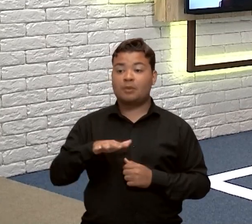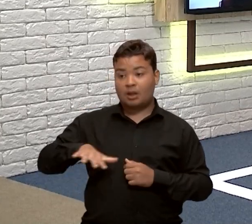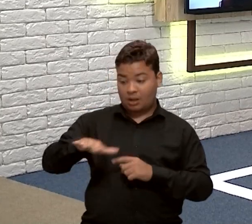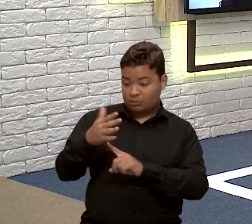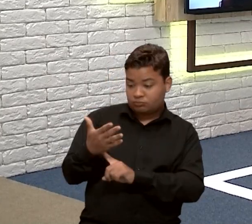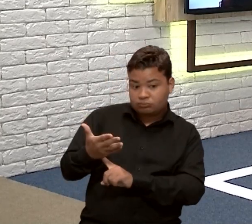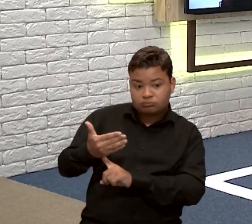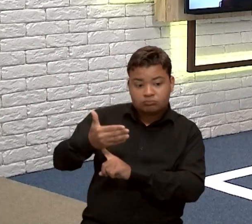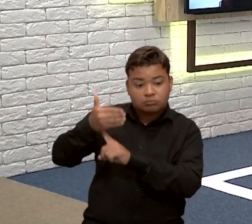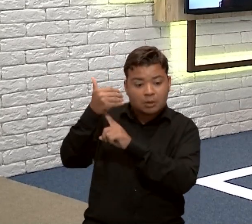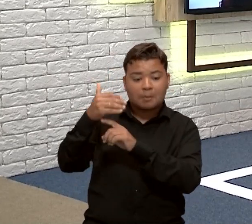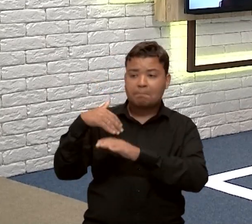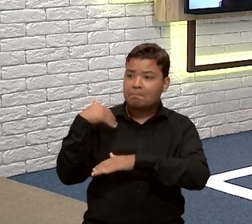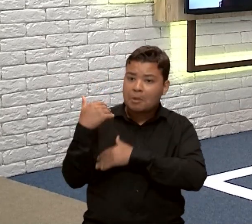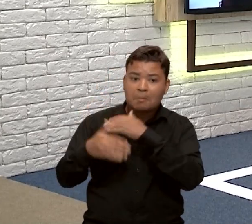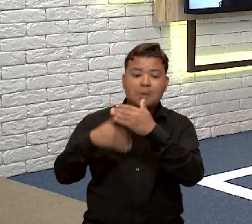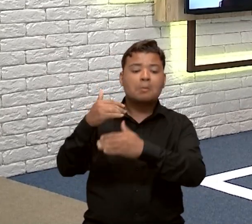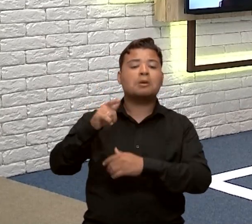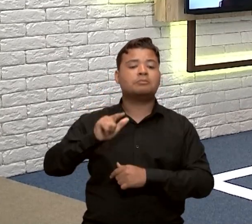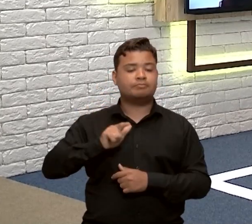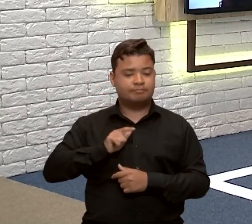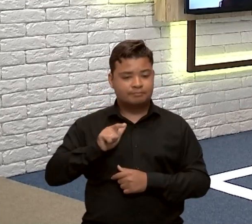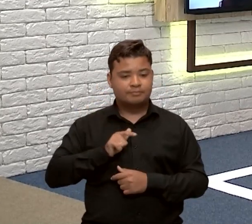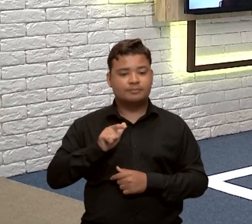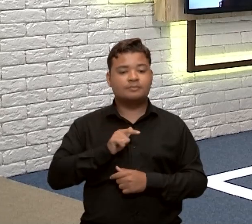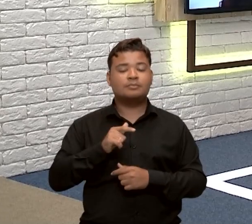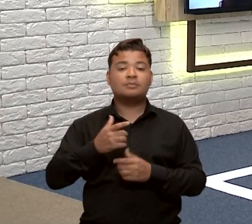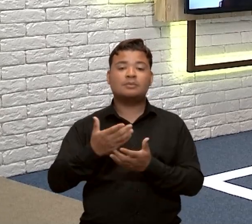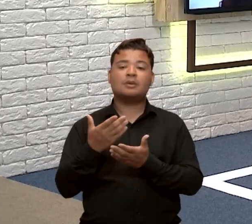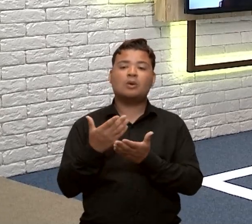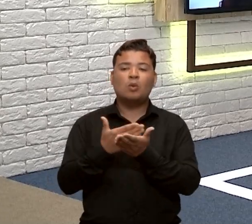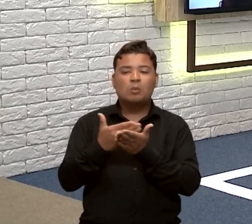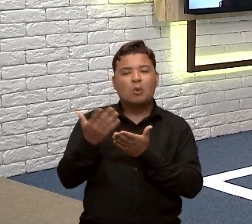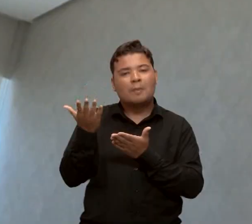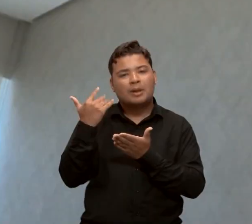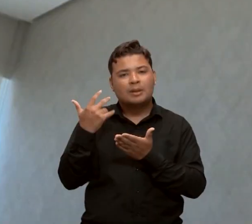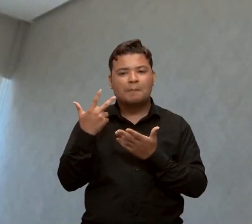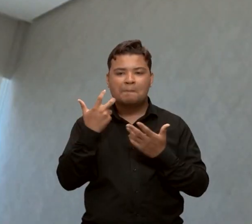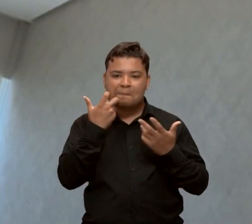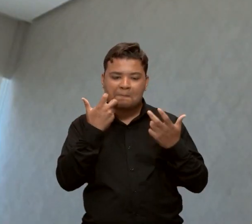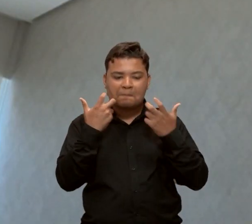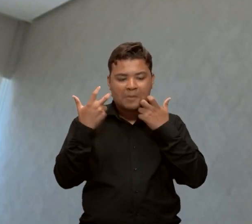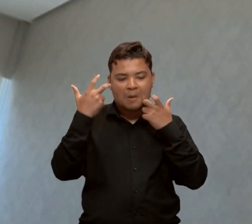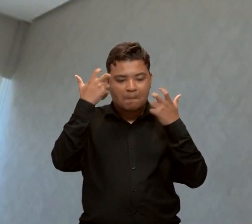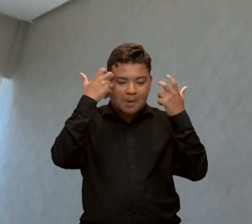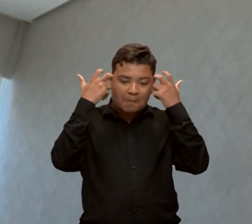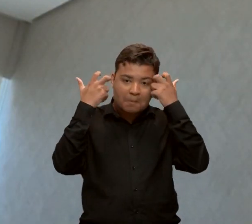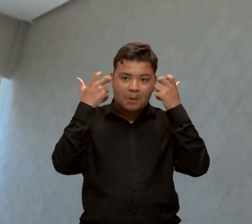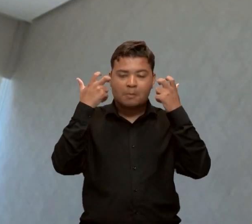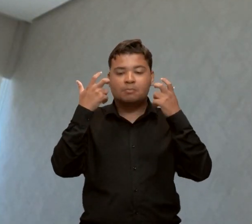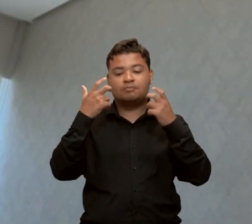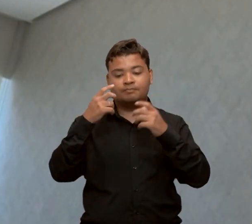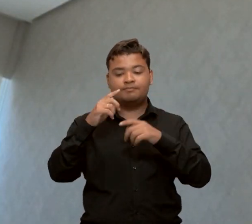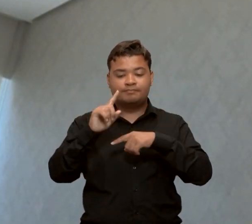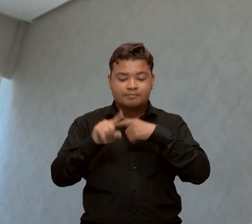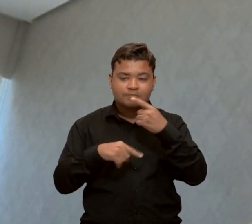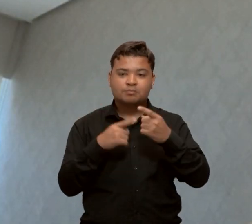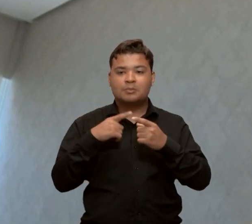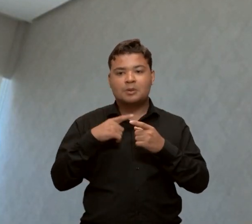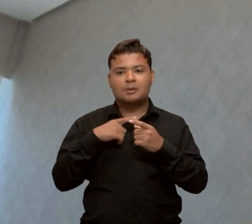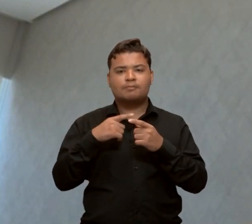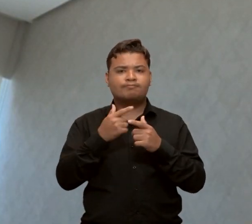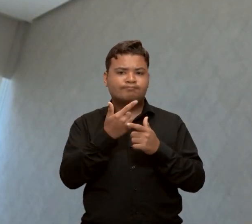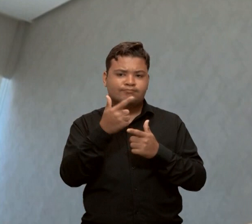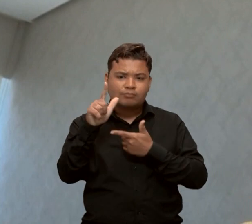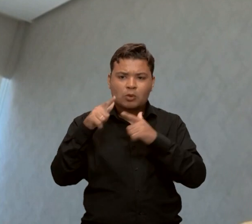questão, tudo isso começou com a toxina botulínica, depois a gente passou para os preenchimentos.